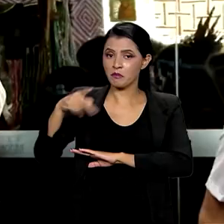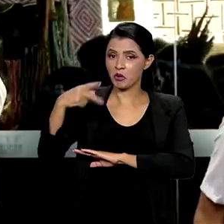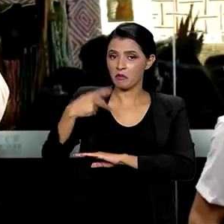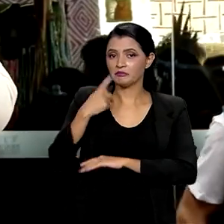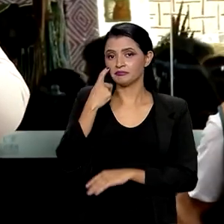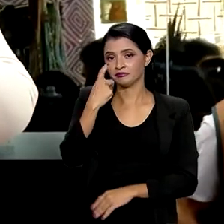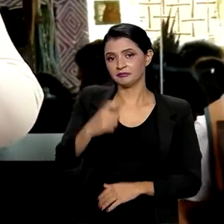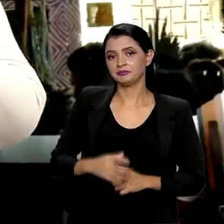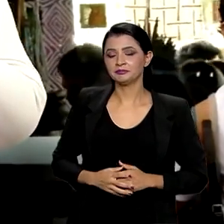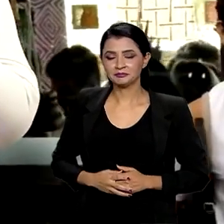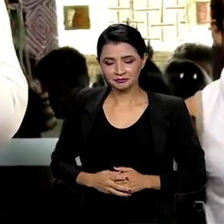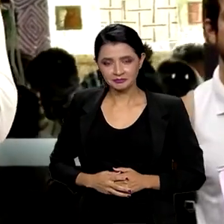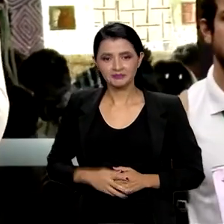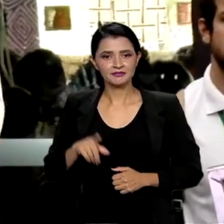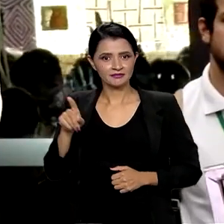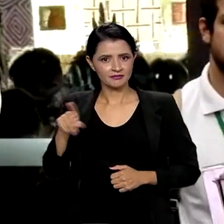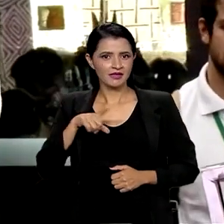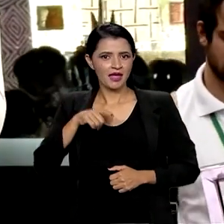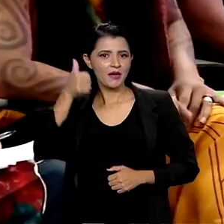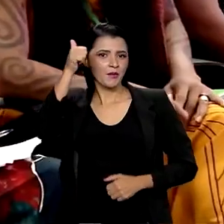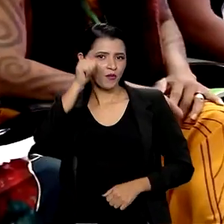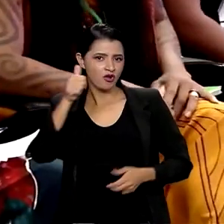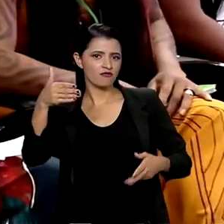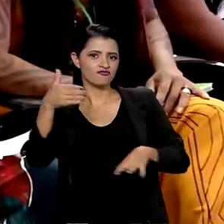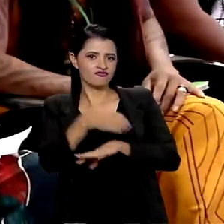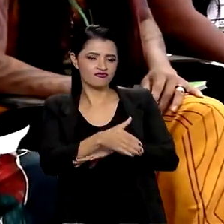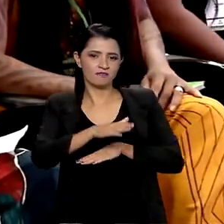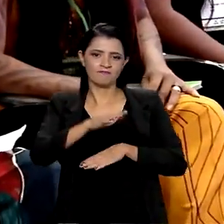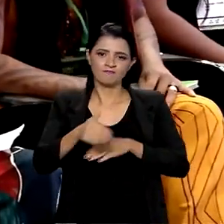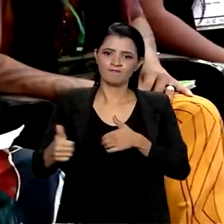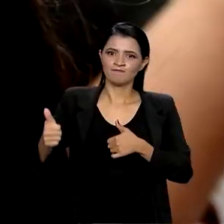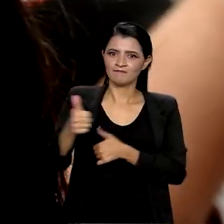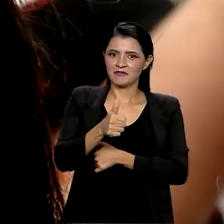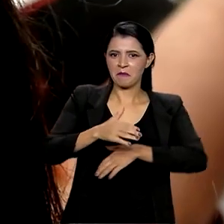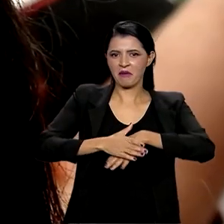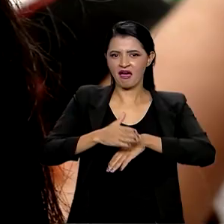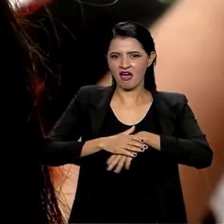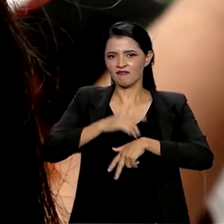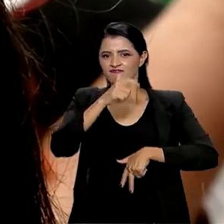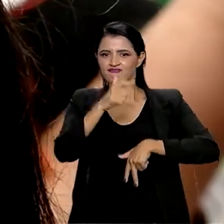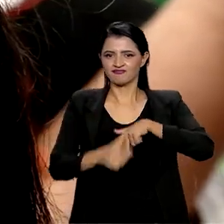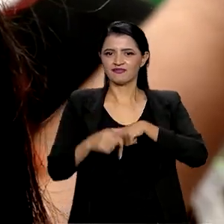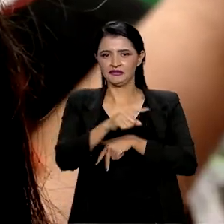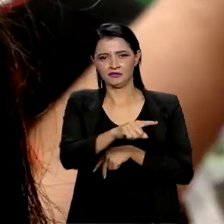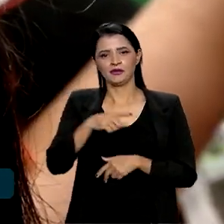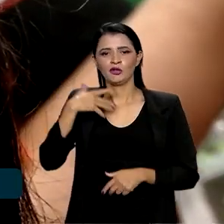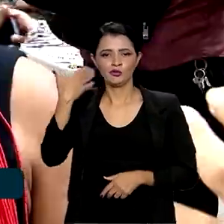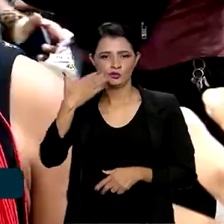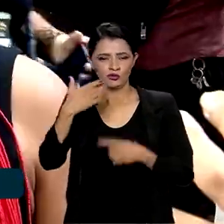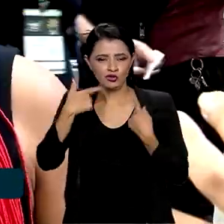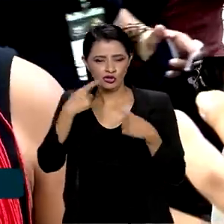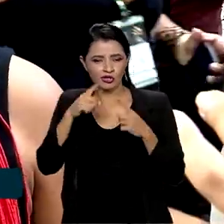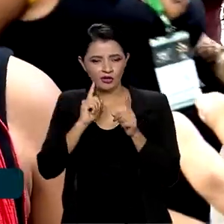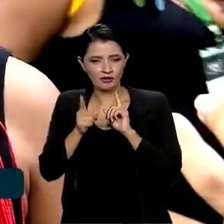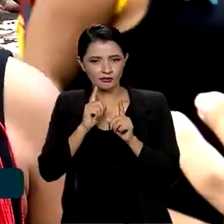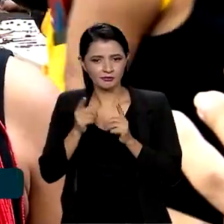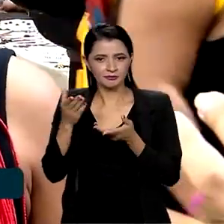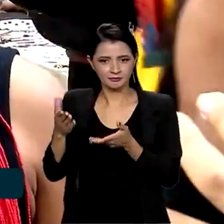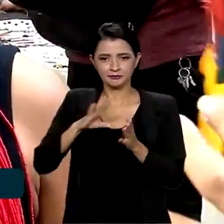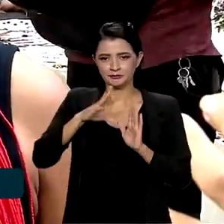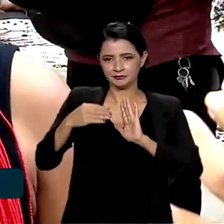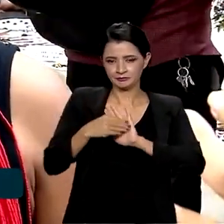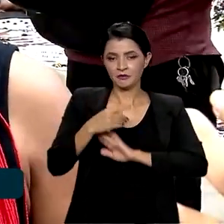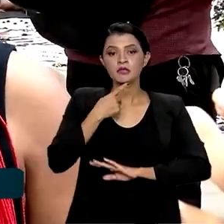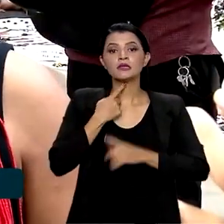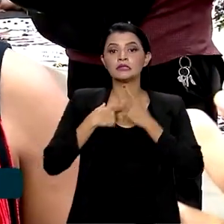interessante. E as mulheres foram mesmo as protagonistas nos Diálogos Amazônicos. Não